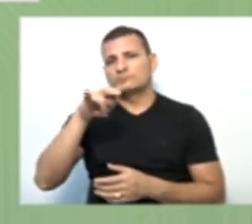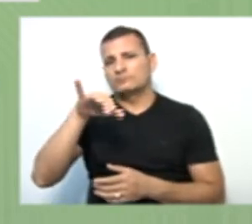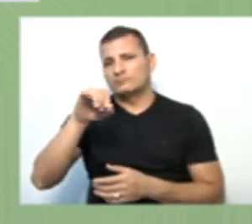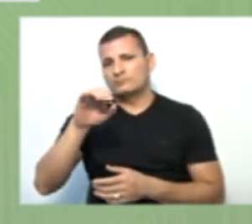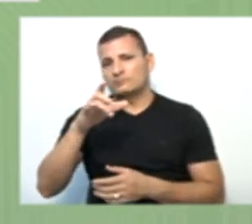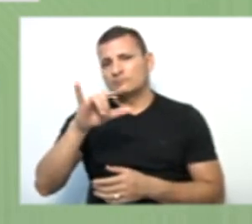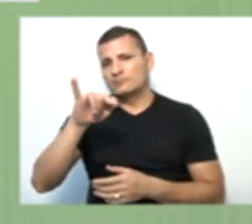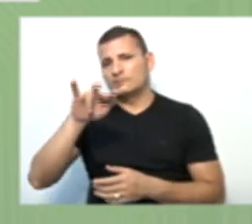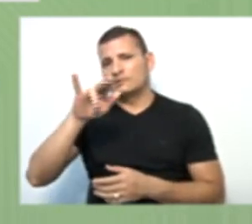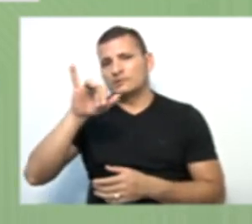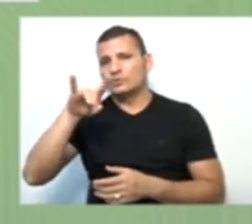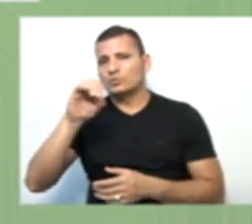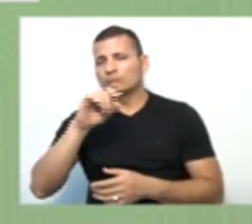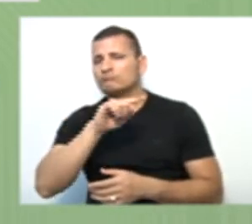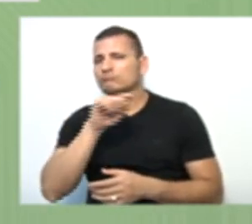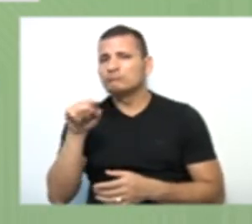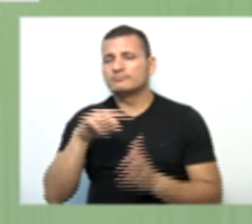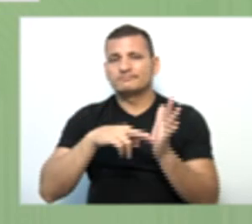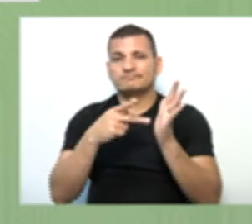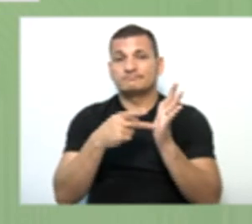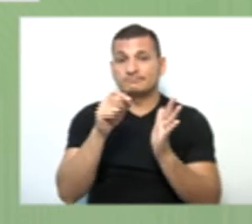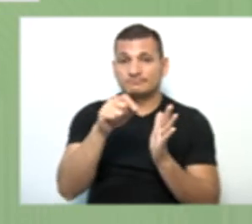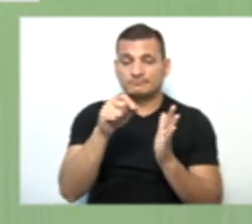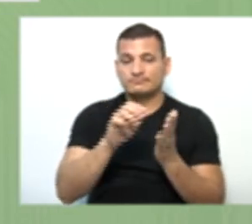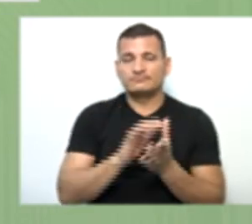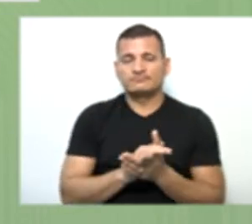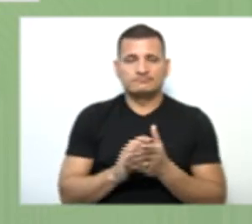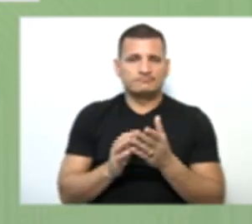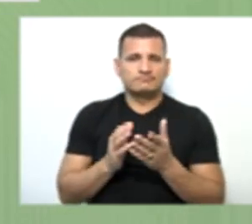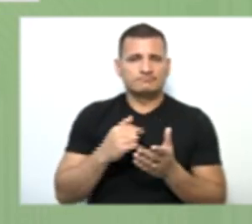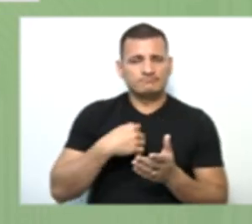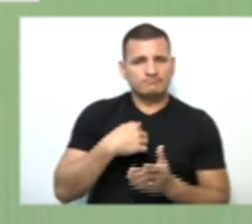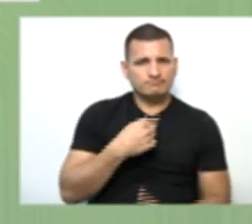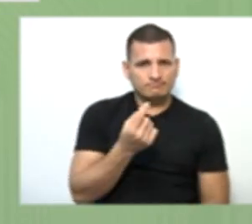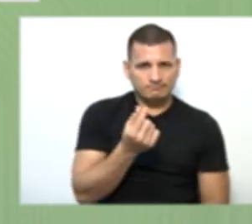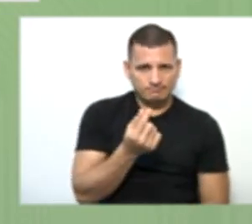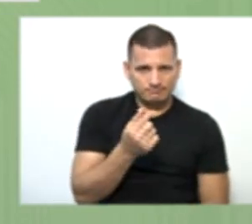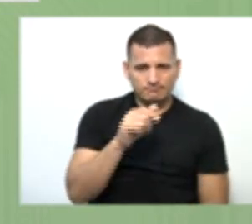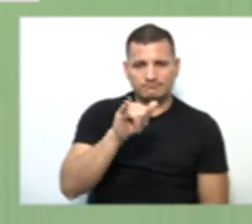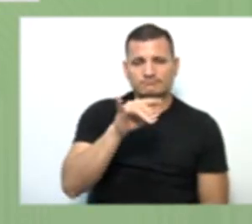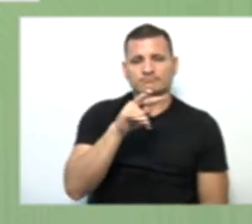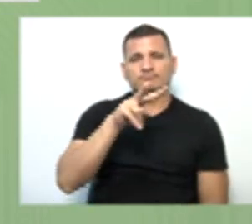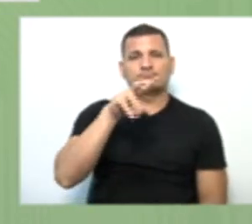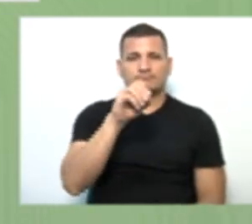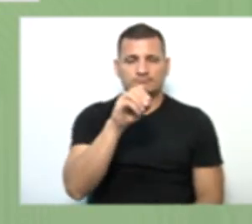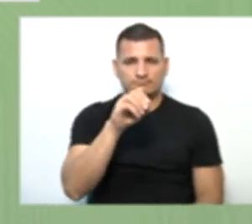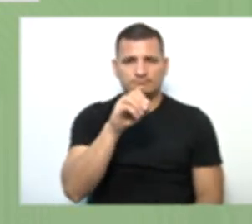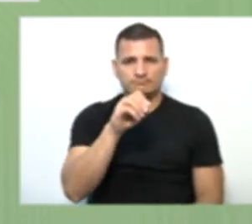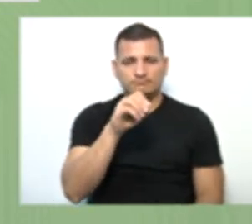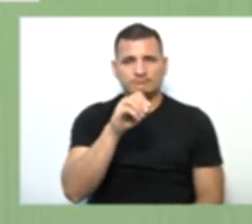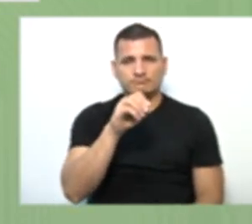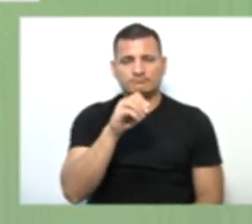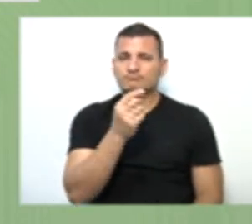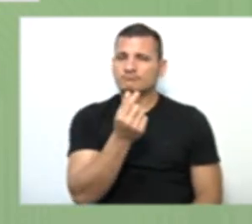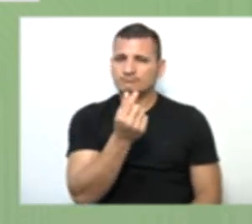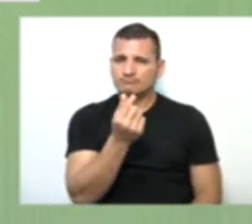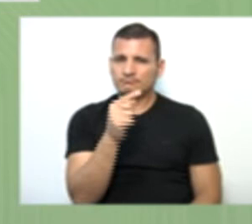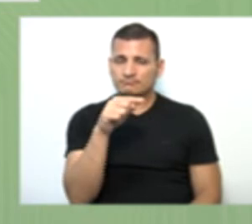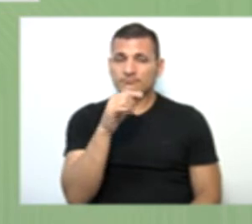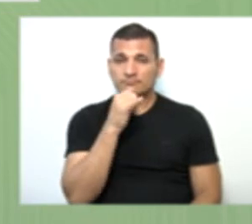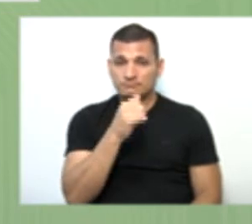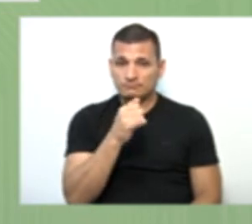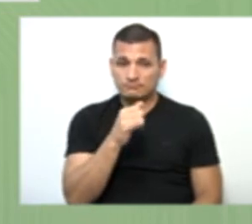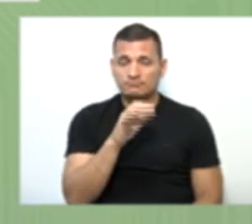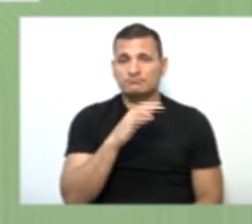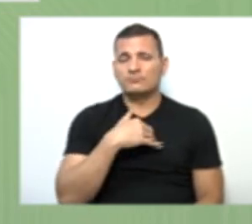isso? Quer dizer o seguinte, todo o dinheiro que eu tenho, o ativo, tudo que eu tenho em dinheiro, se eu pegar